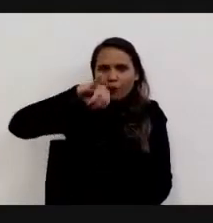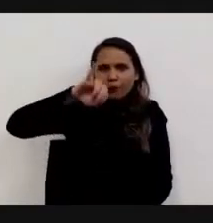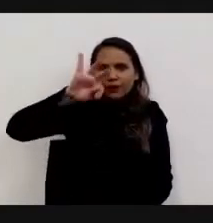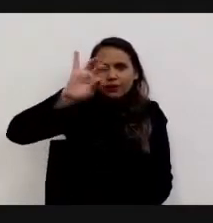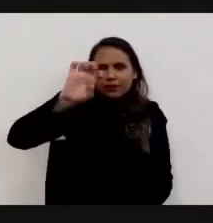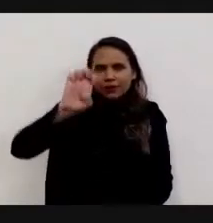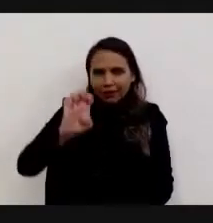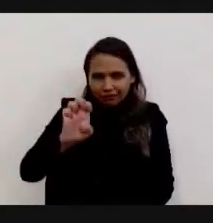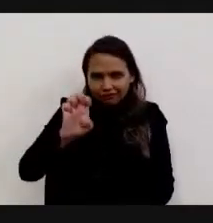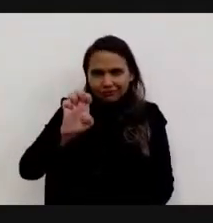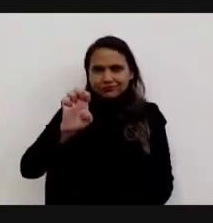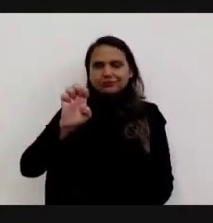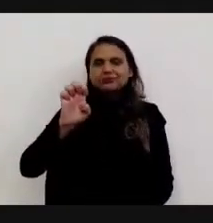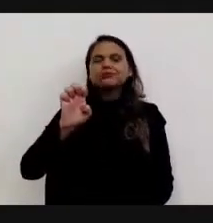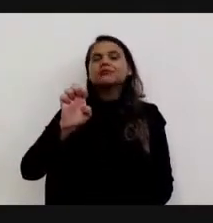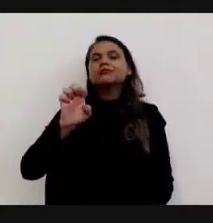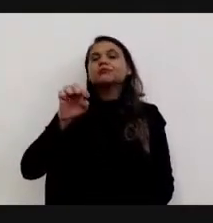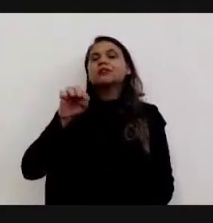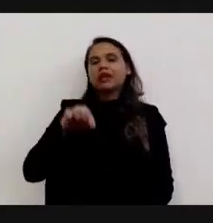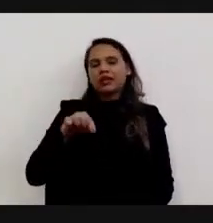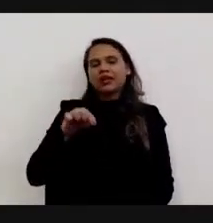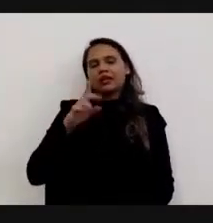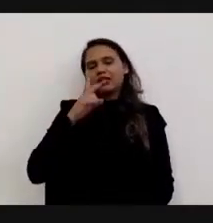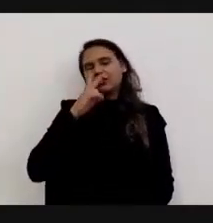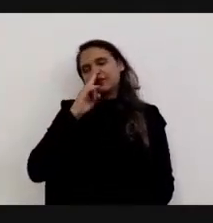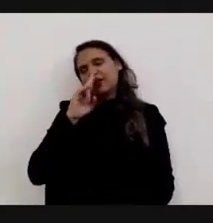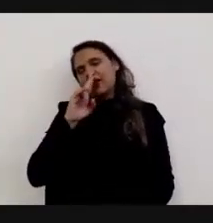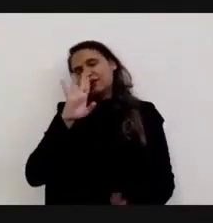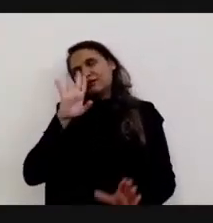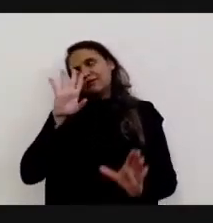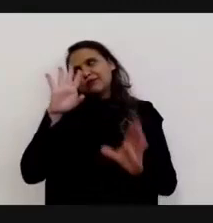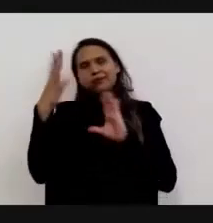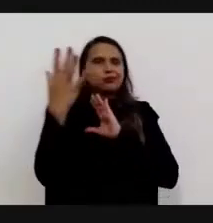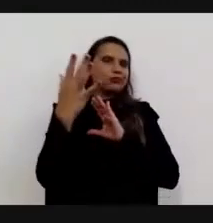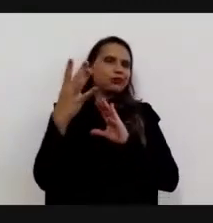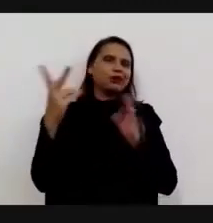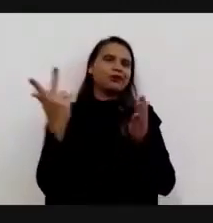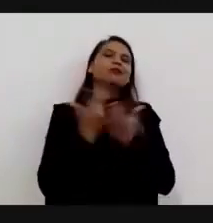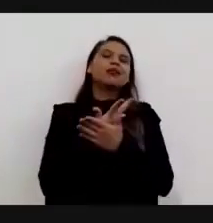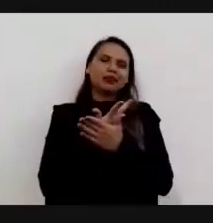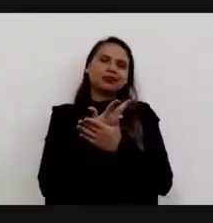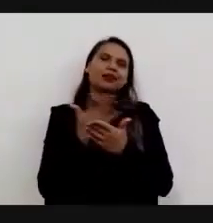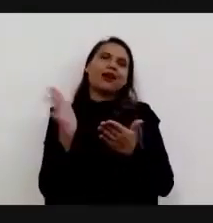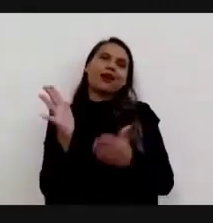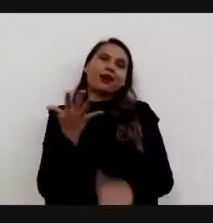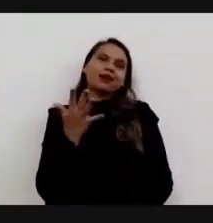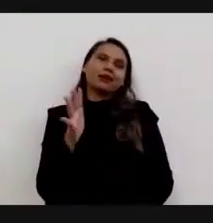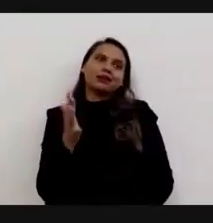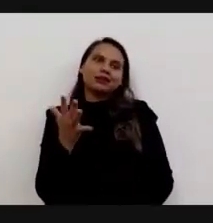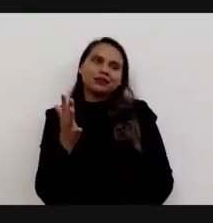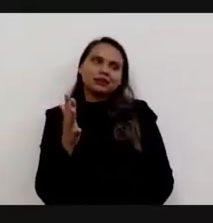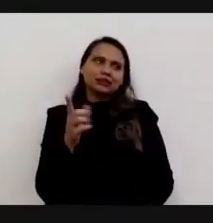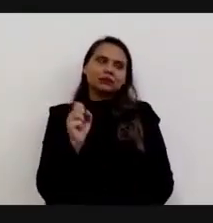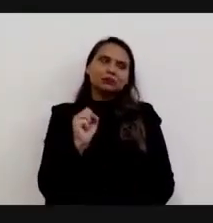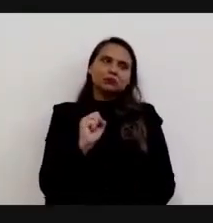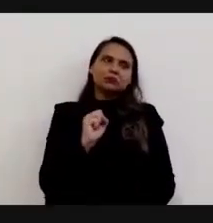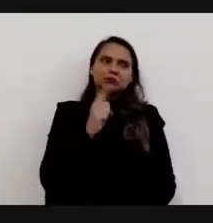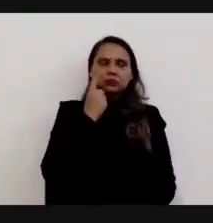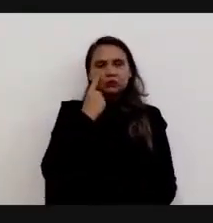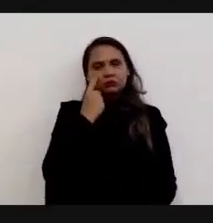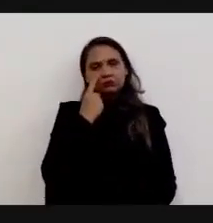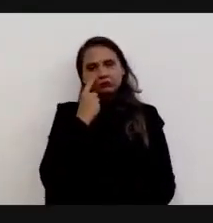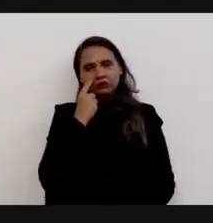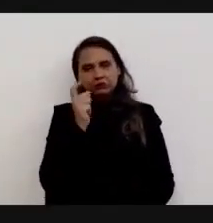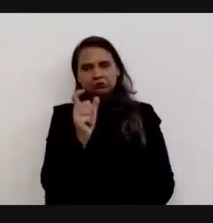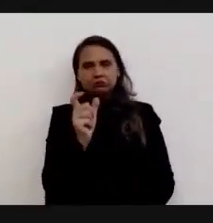situação que a gente... É um fenômeno que a gente vê acontecendo dentro do Poder Executivo. Então, esses órgãos colegiados podem ser que vocês venham